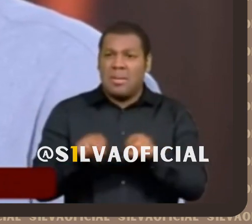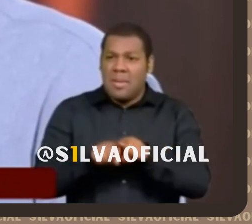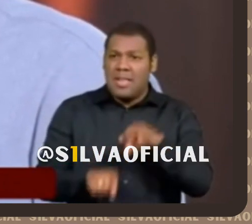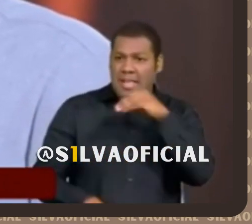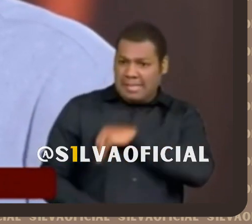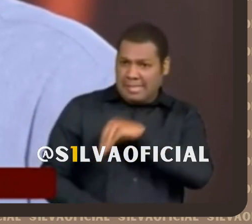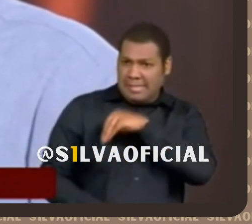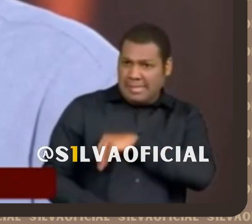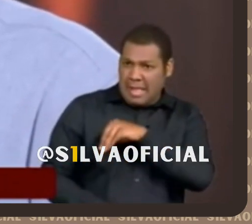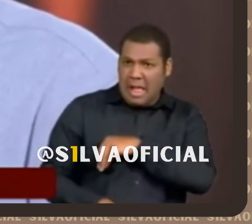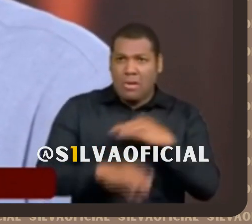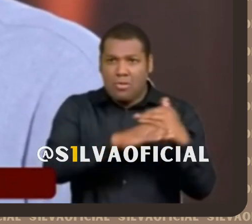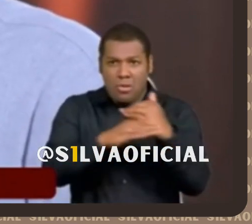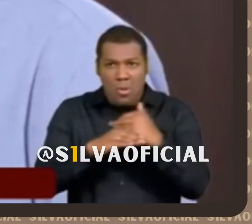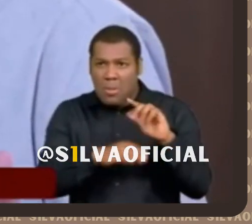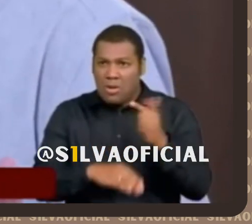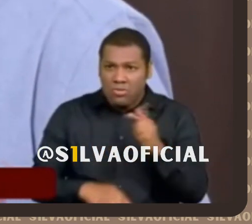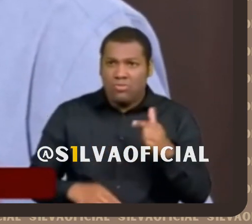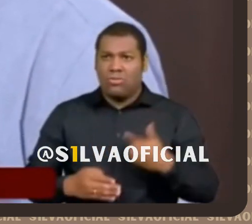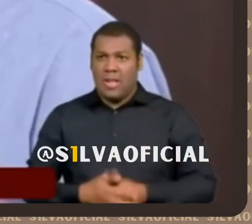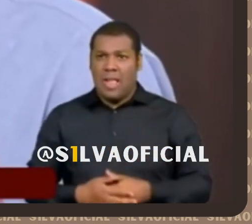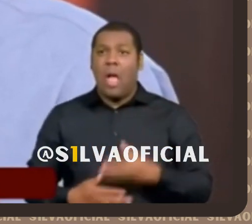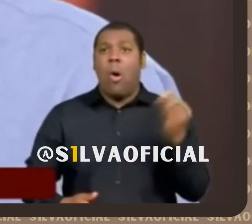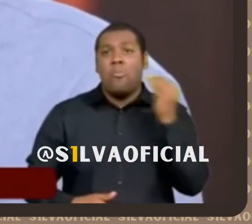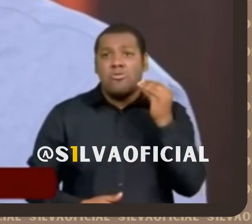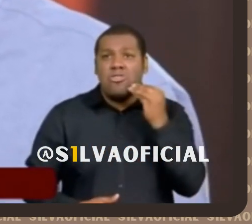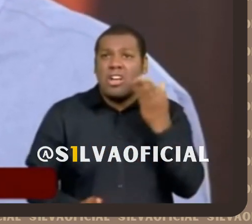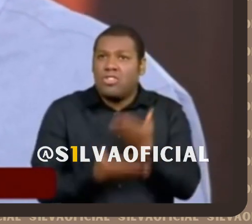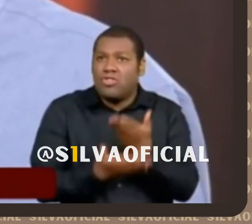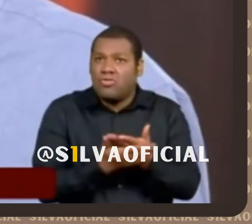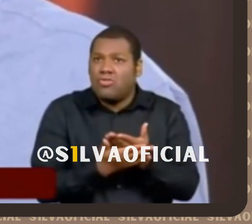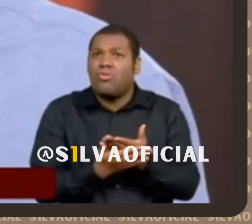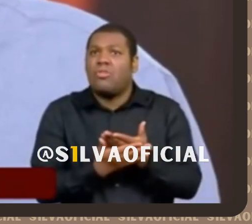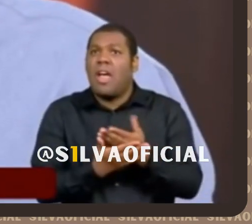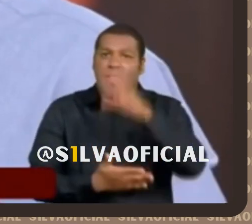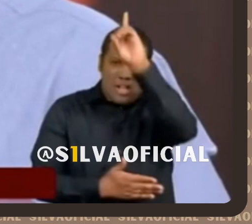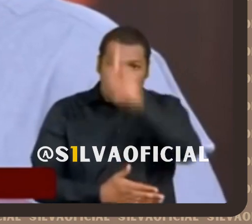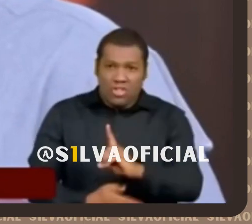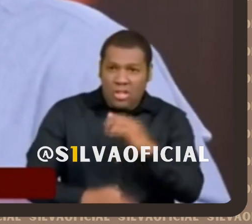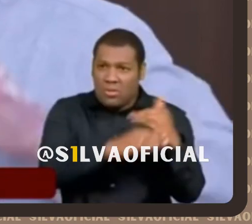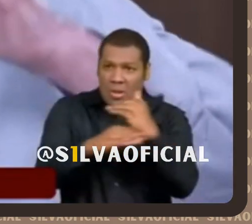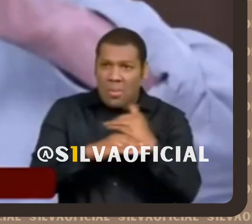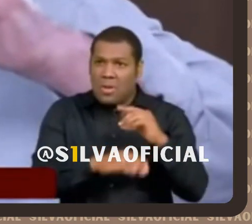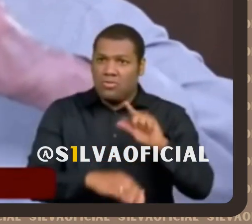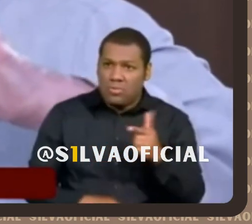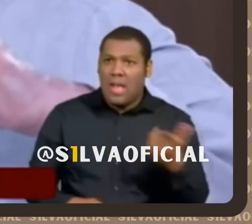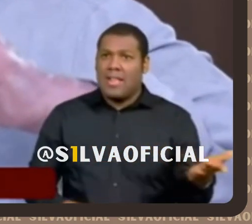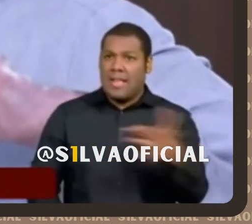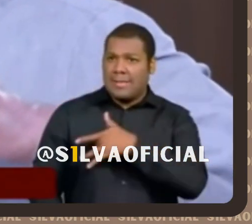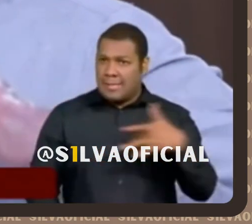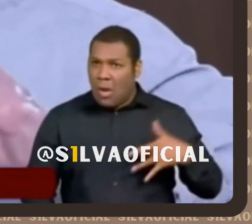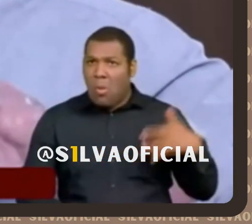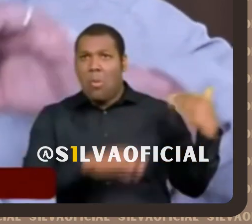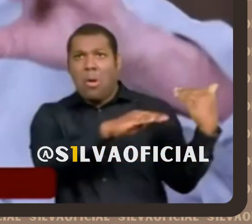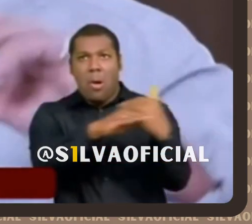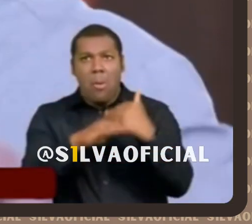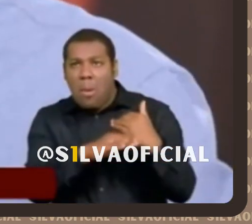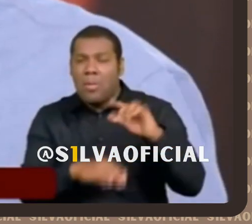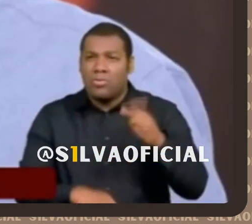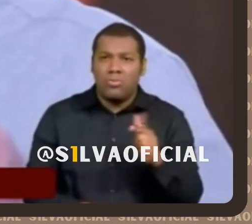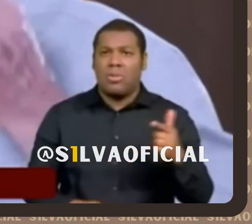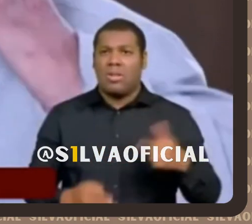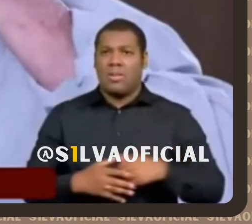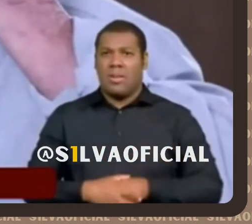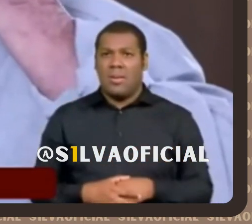é desigualdade na saúde, é desigualdade em quase tudo que você pegar. Você tem uma minoria que tem tudo e uma maioria que não tem nada, sempre